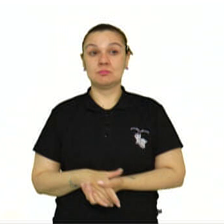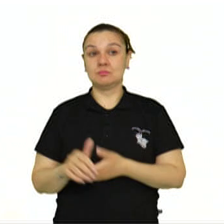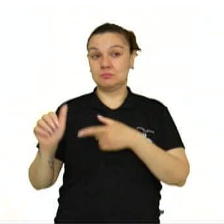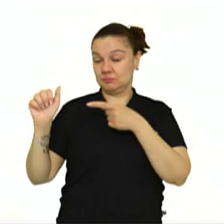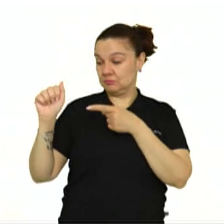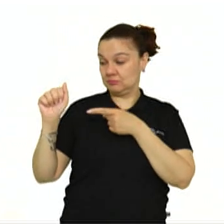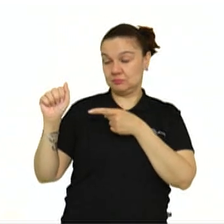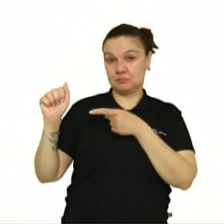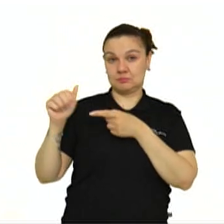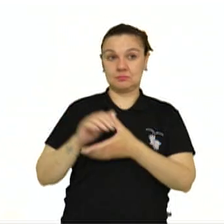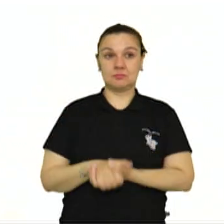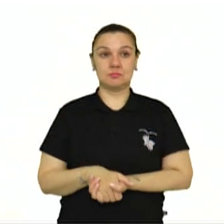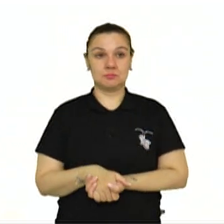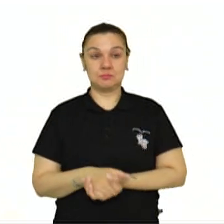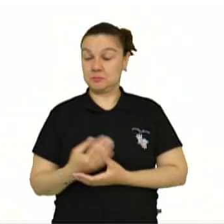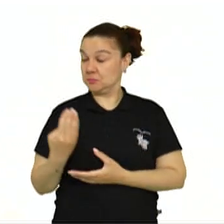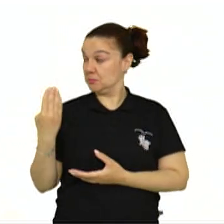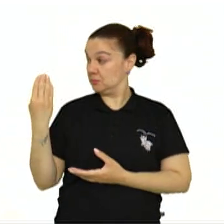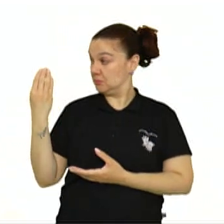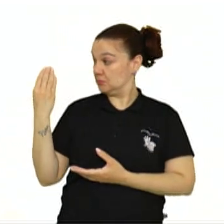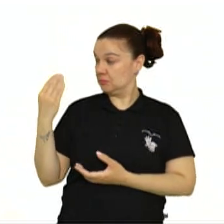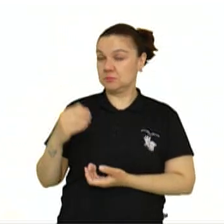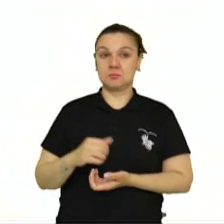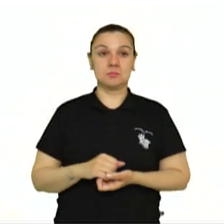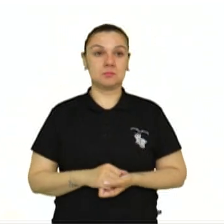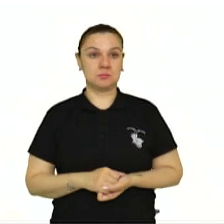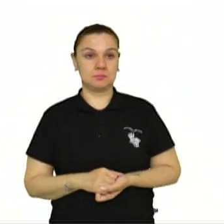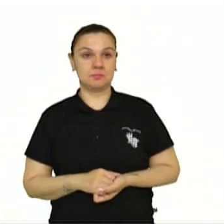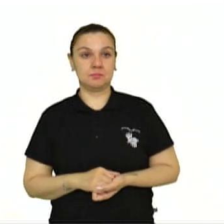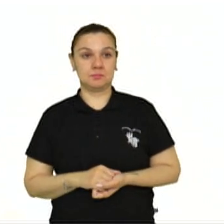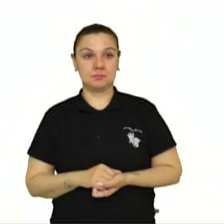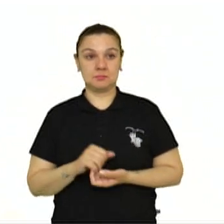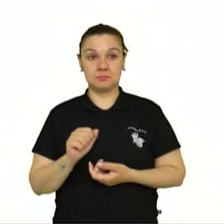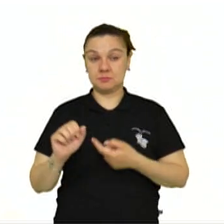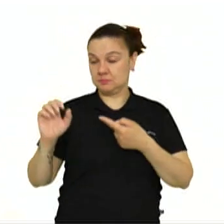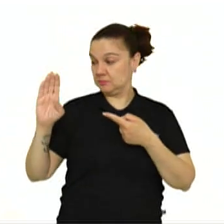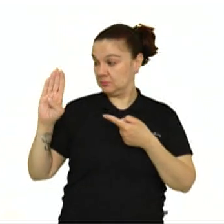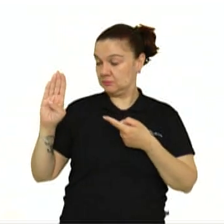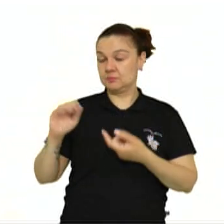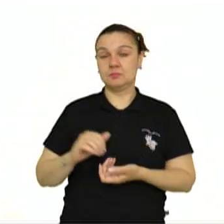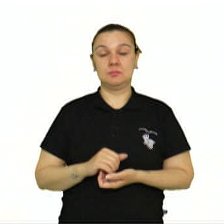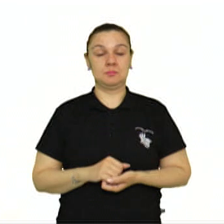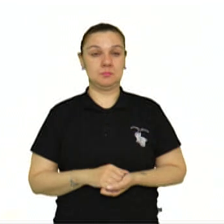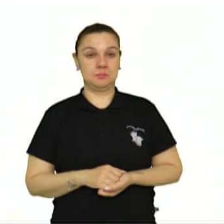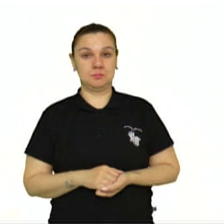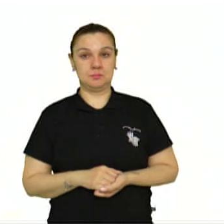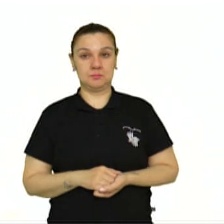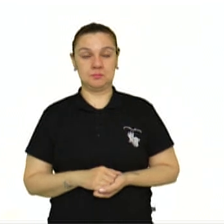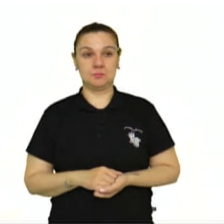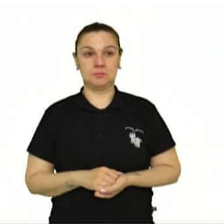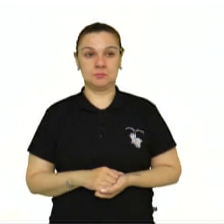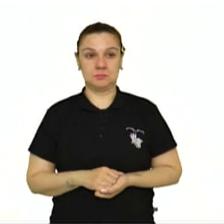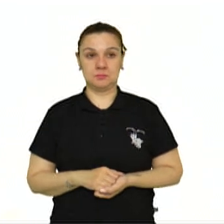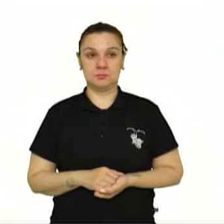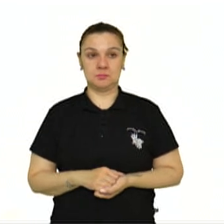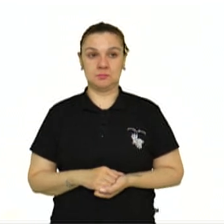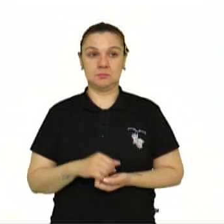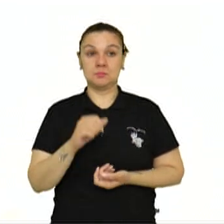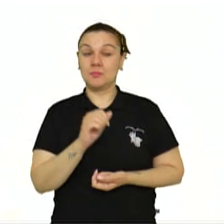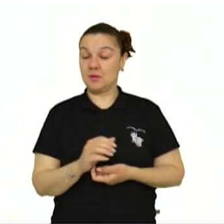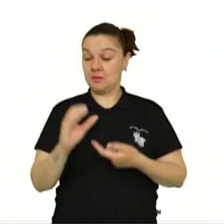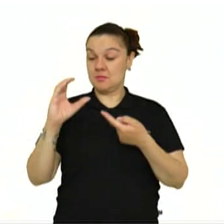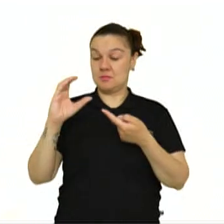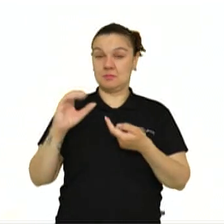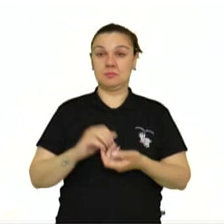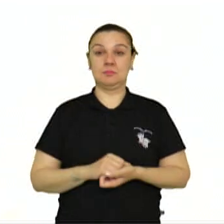A, Wimbledon, aberto dos Estados Unidos e Madrid. Letra B, Roland Garros, Cincinnati e aberto dos Estados